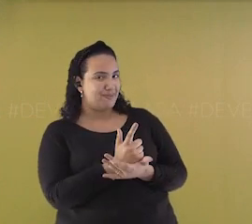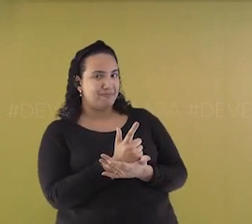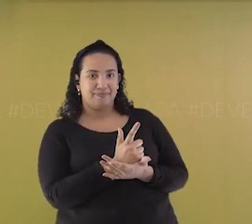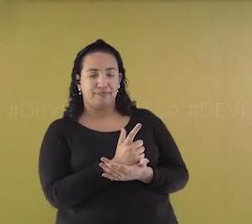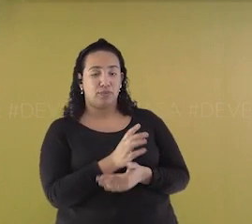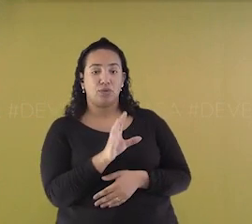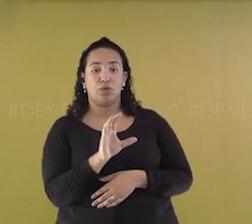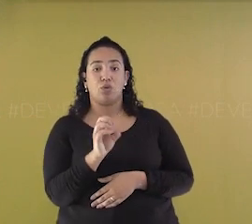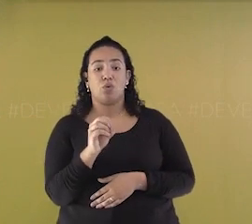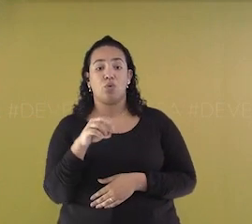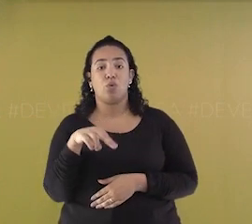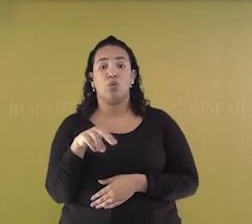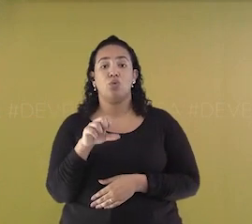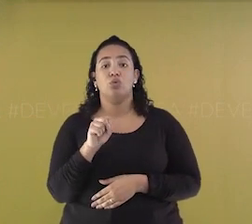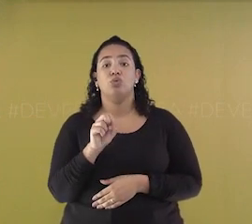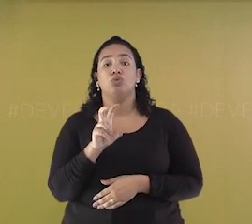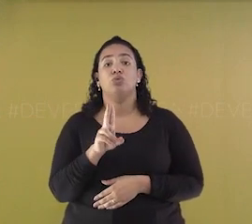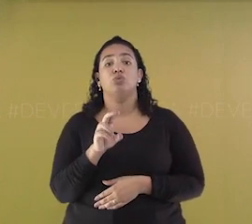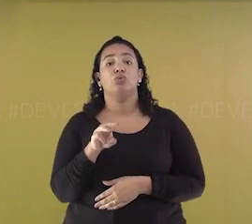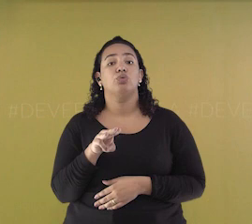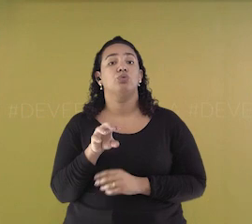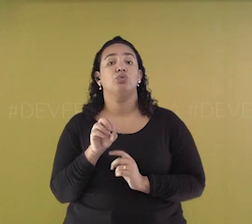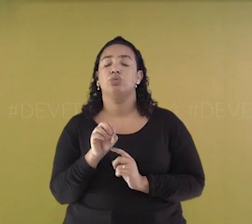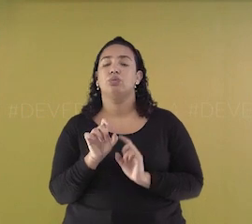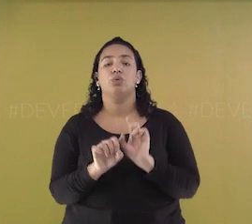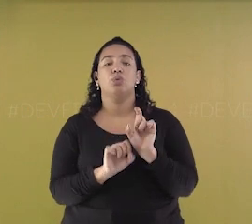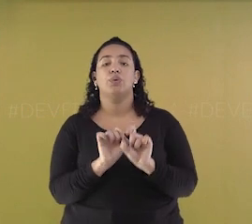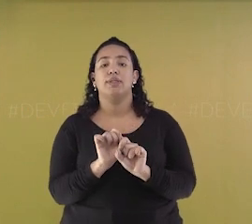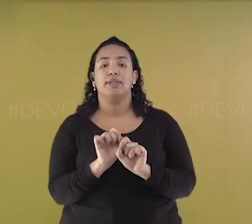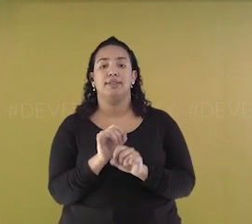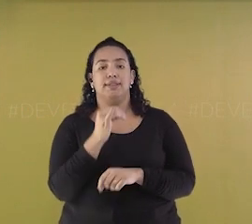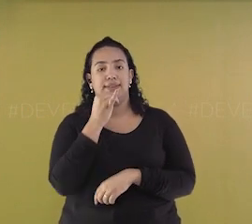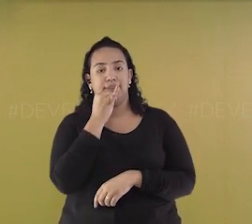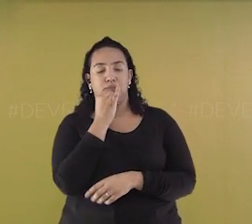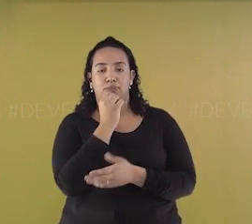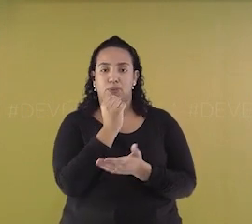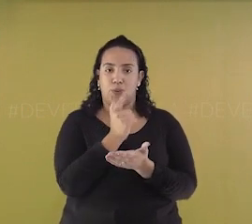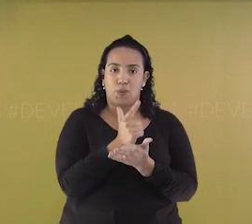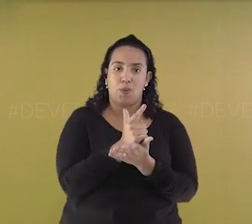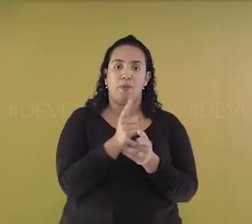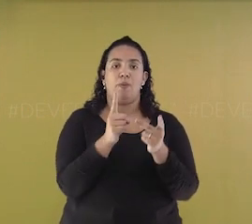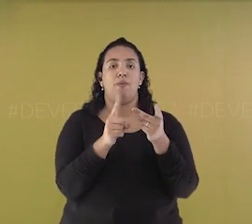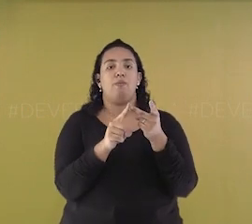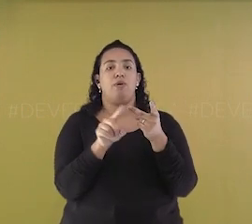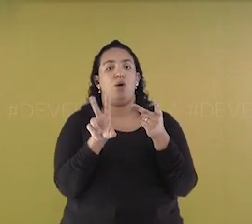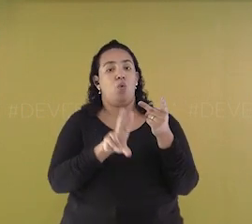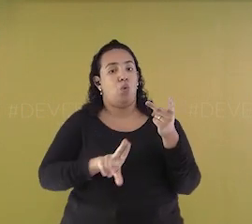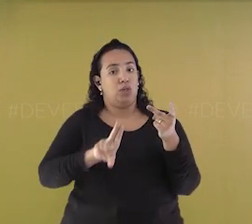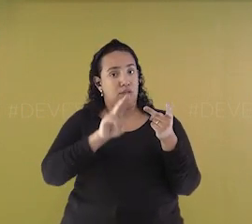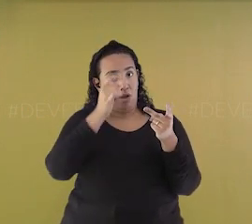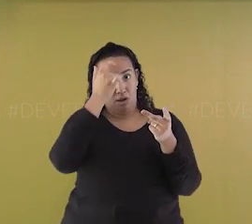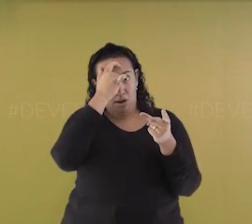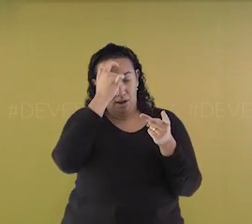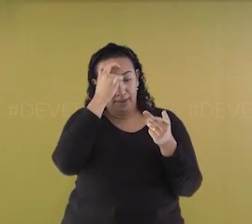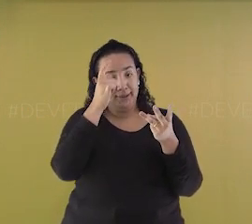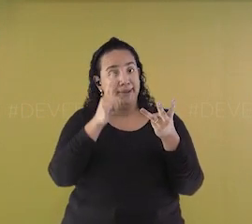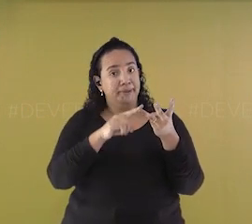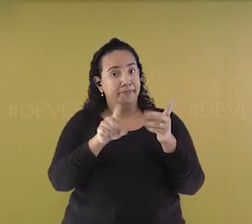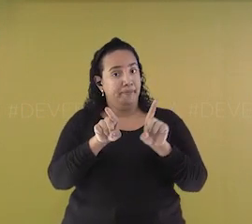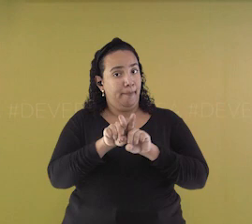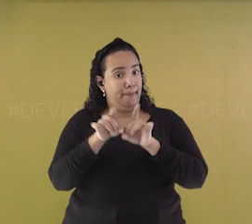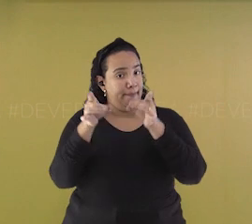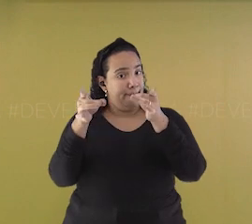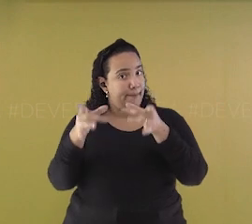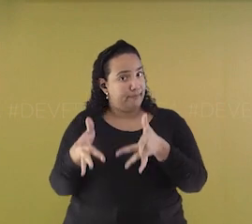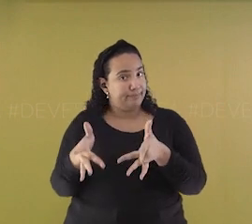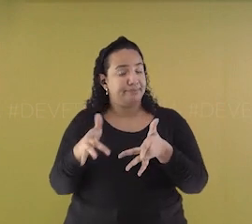algum produto. Envolve a compra, a utilização consciente e depois o descarte do que